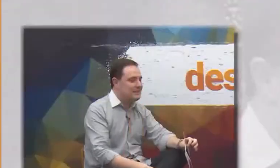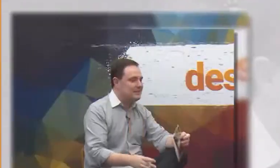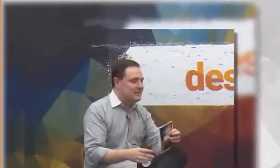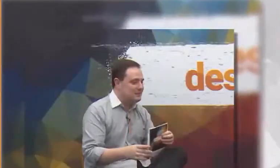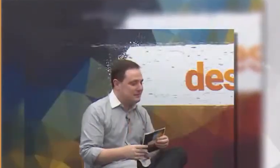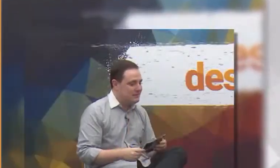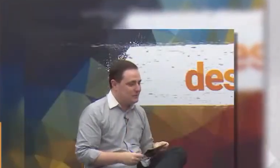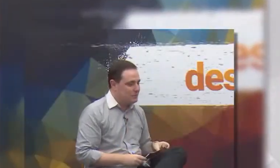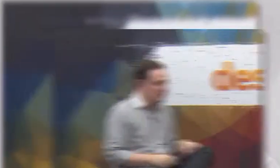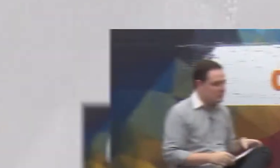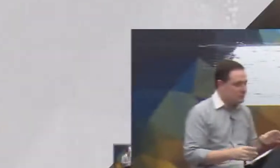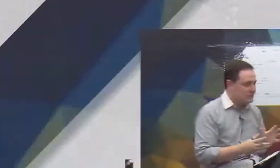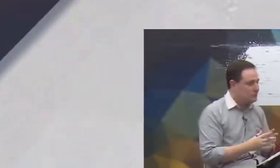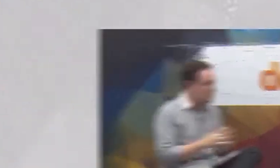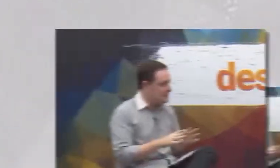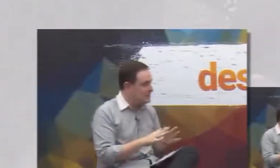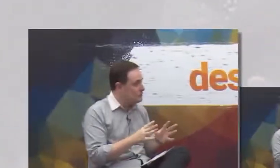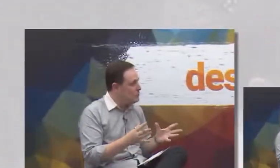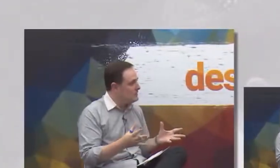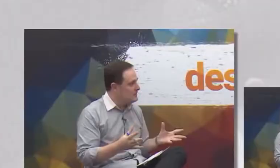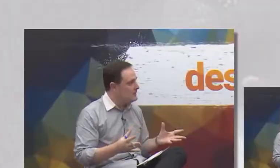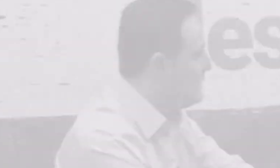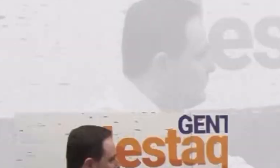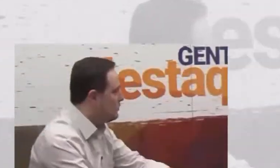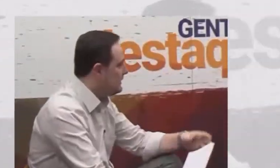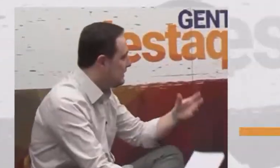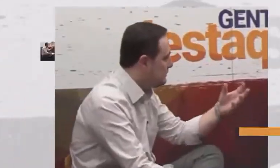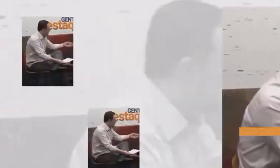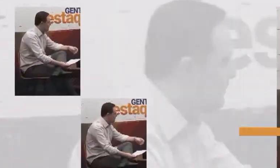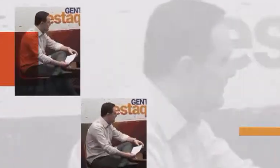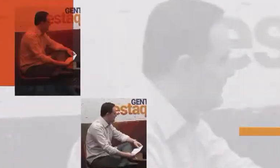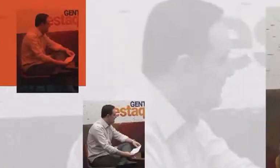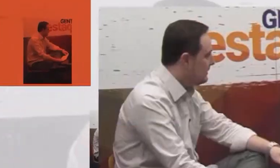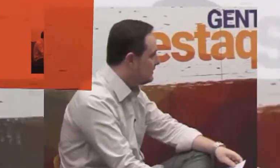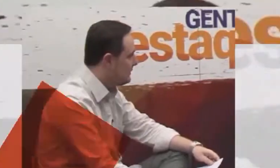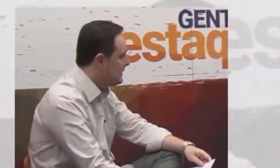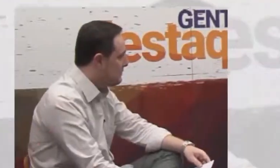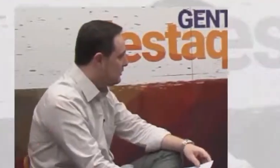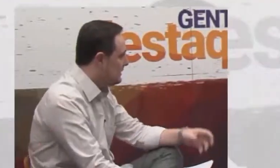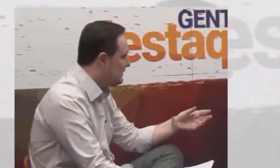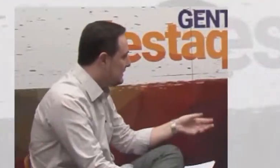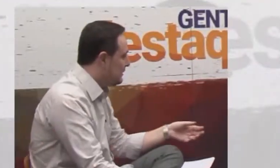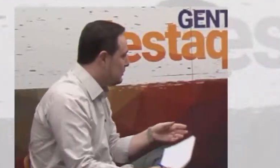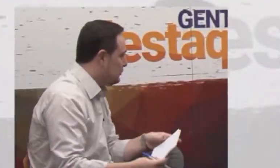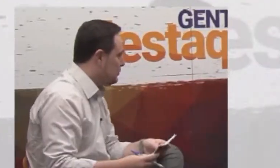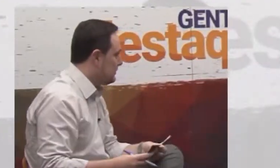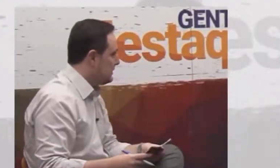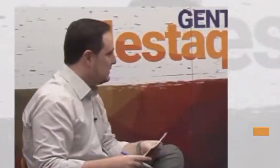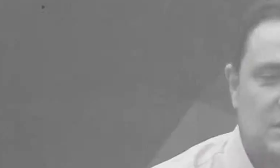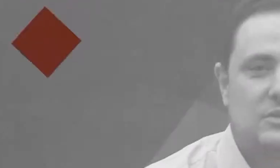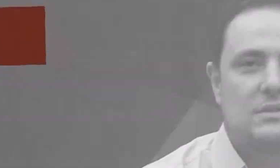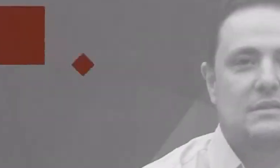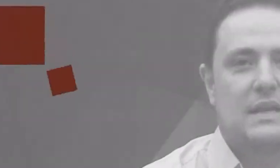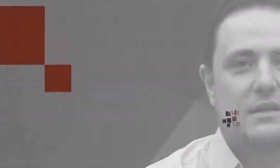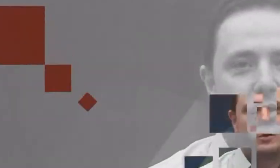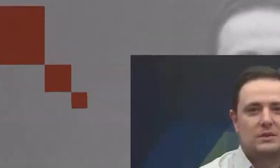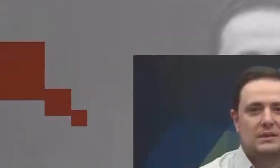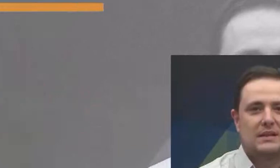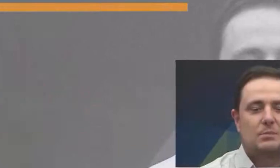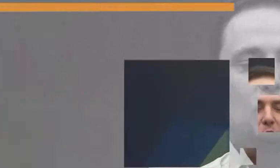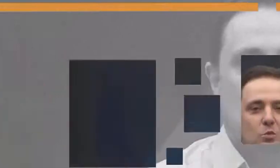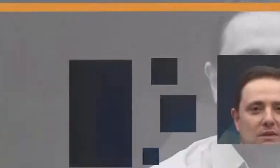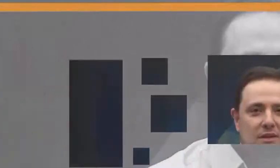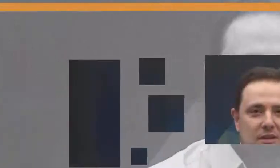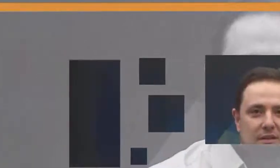Vamos começar essa entrevista falando um pouquinho sobre a sua trajetória, né? Muito obrigado pela sua presença, por ter aceitado o nosso convite. A gente no Destaque